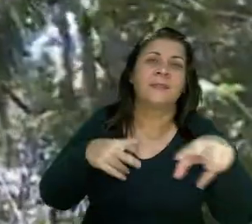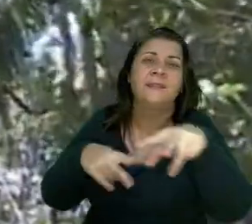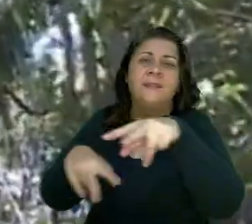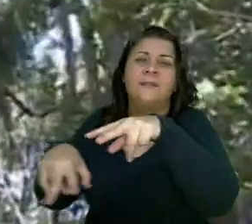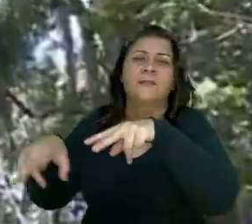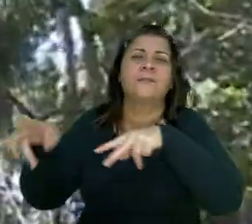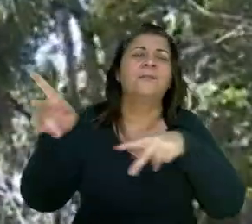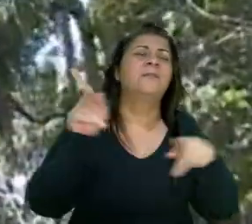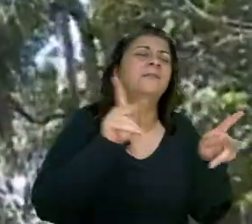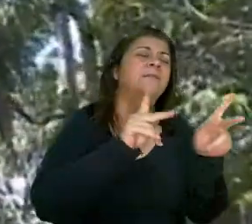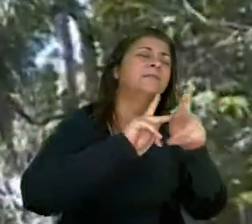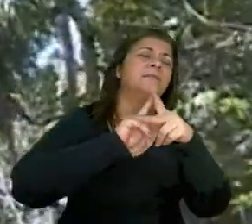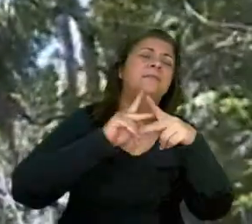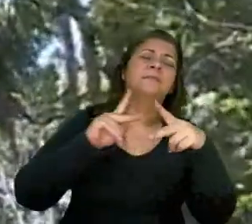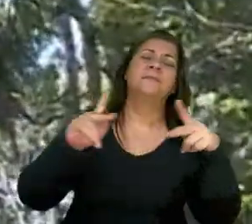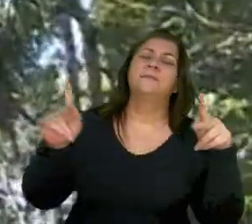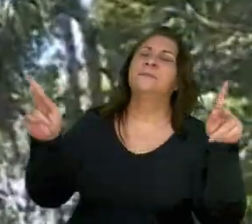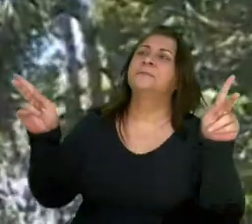do vento,